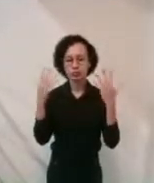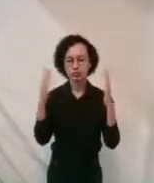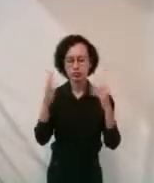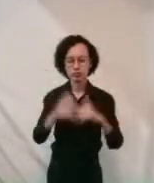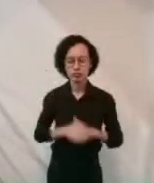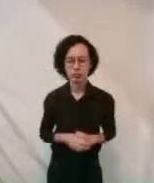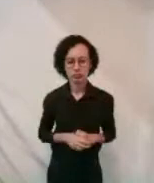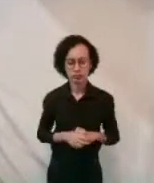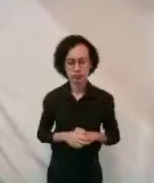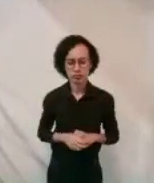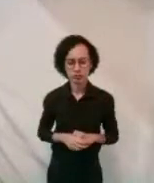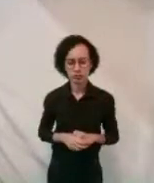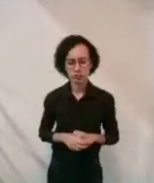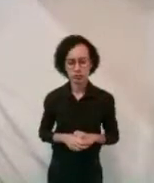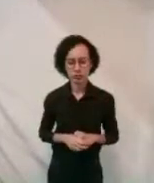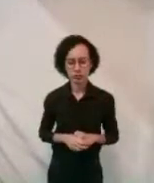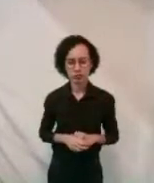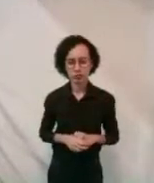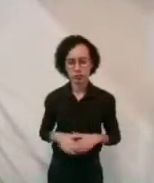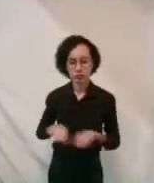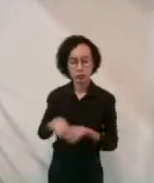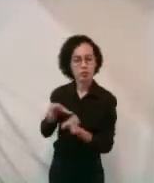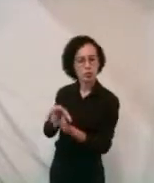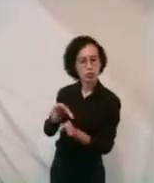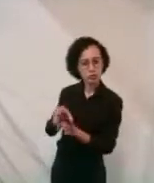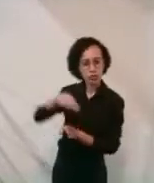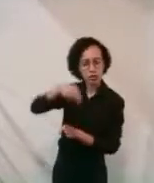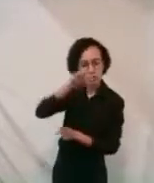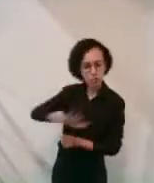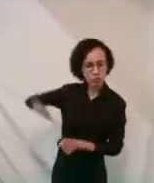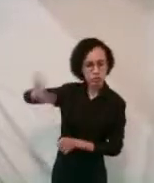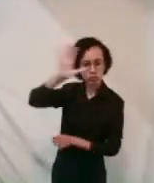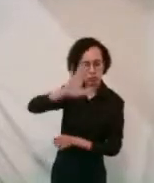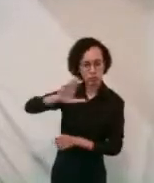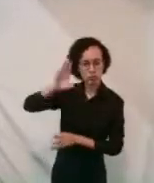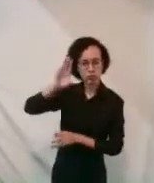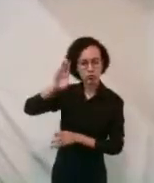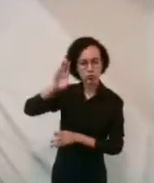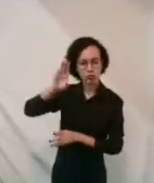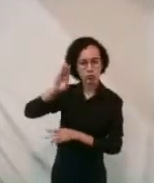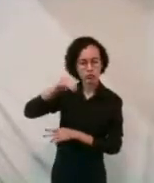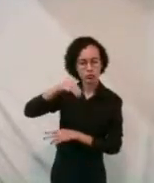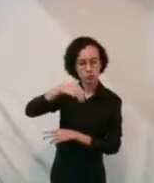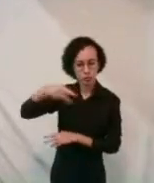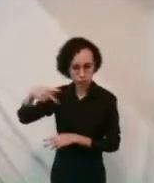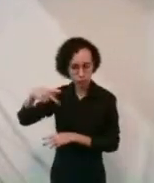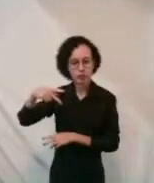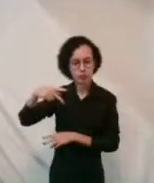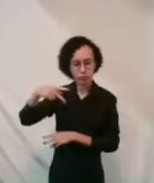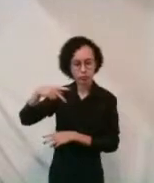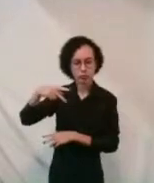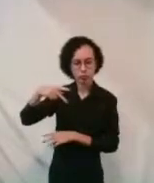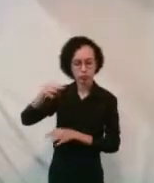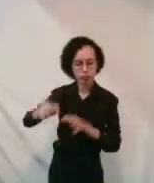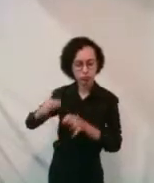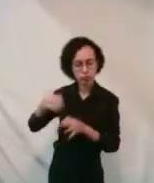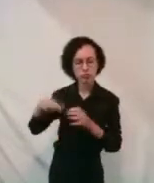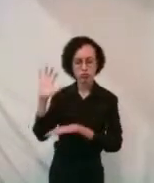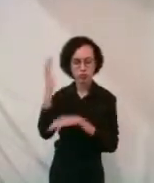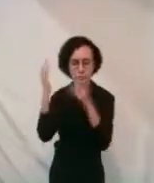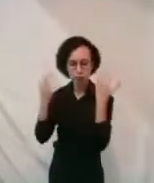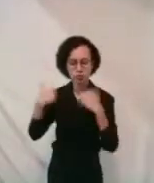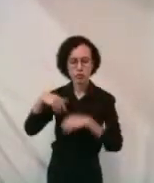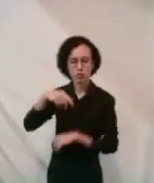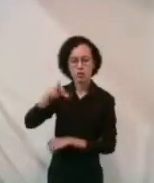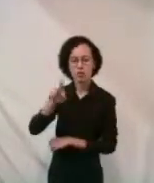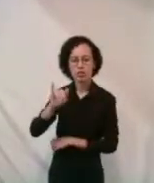o excelentíssimo senhor Conselheiro Nacional do Ministério Público e Presidente da Comissão do Meio Ambiente, Dr.